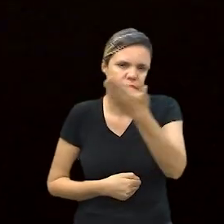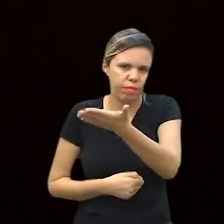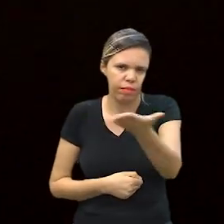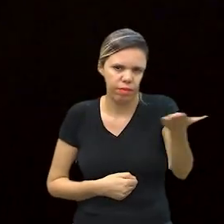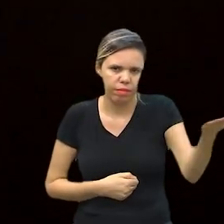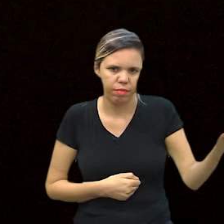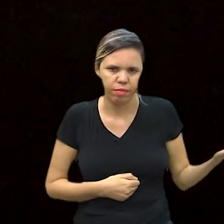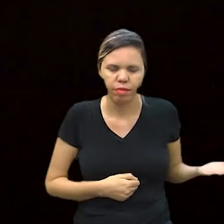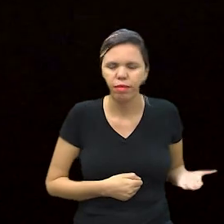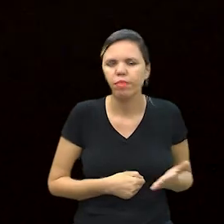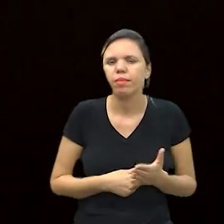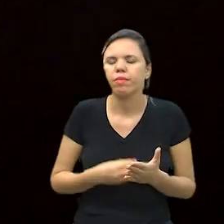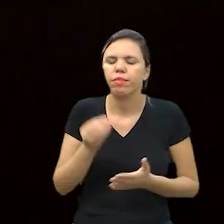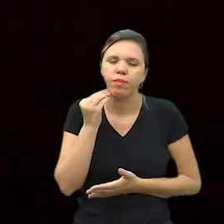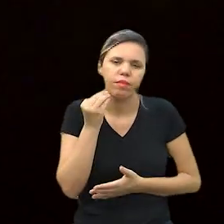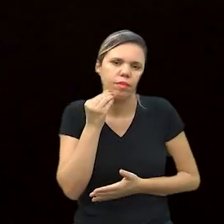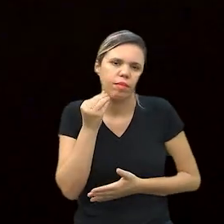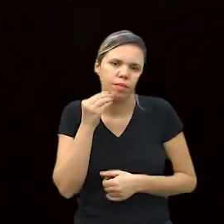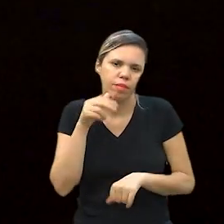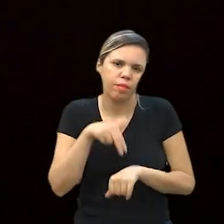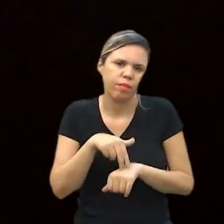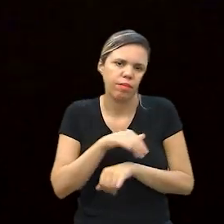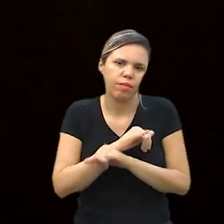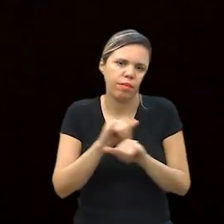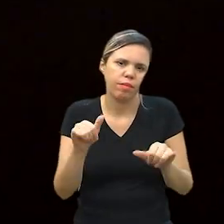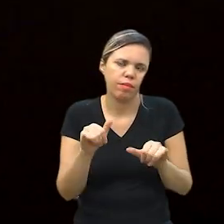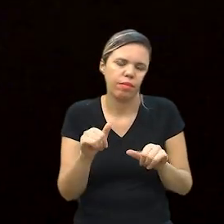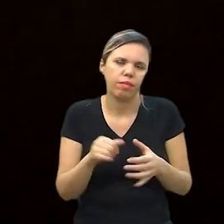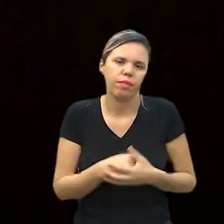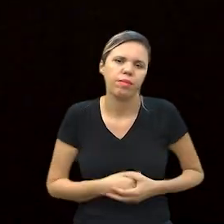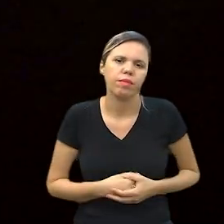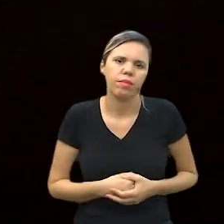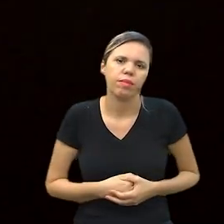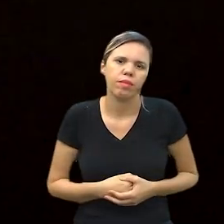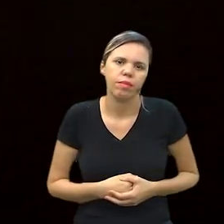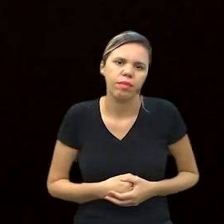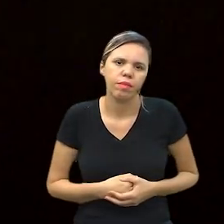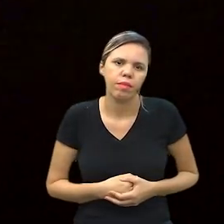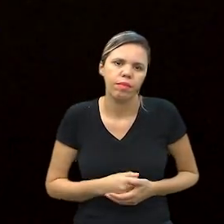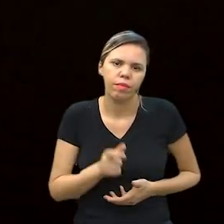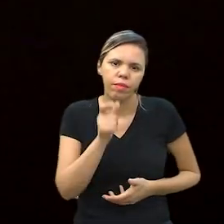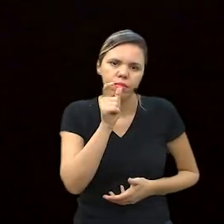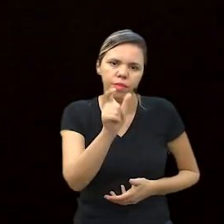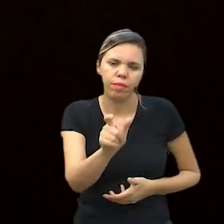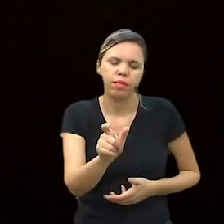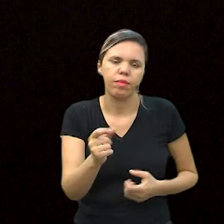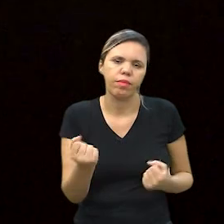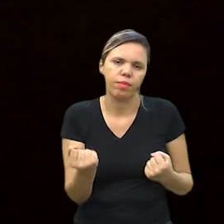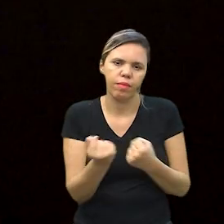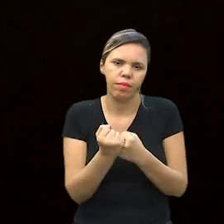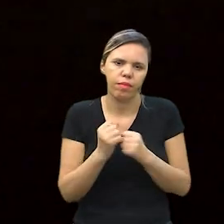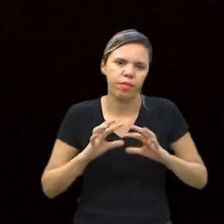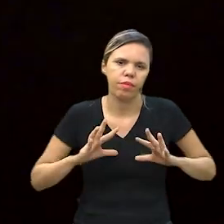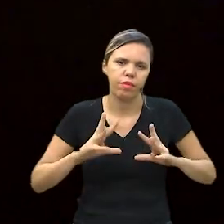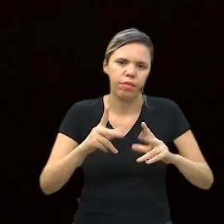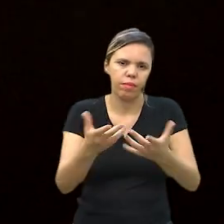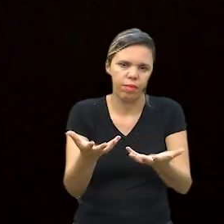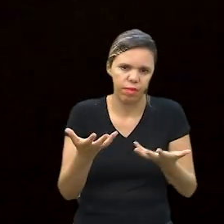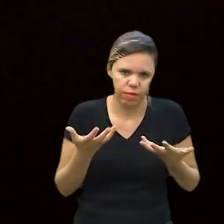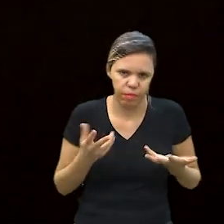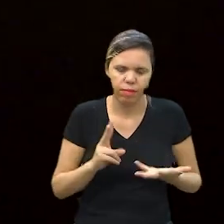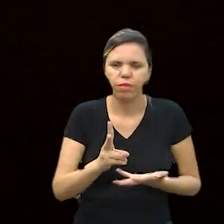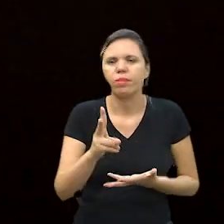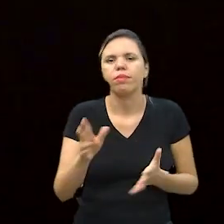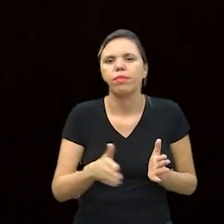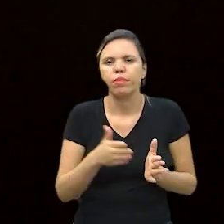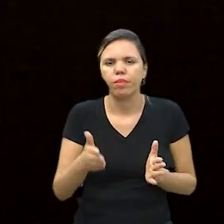Obrigado vocês pelo canal, pela oportunidade, e eu deixo aqui a minha palavra de apoio a todos que